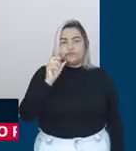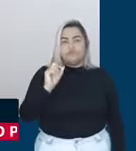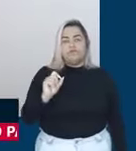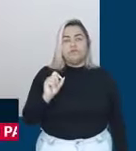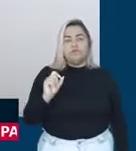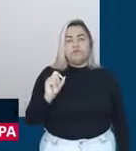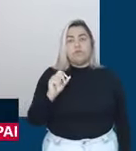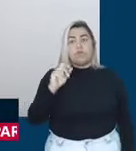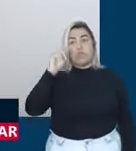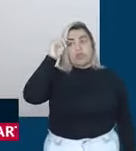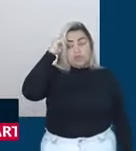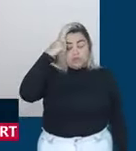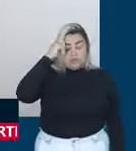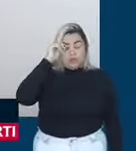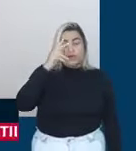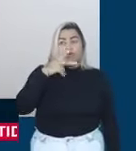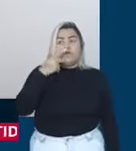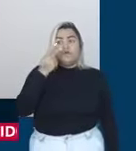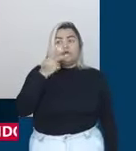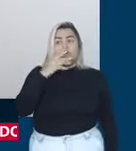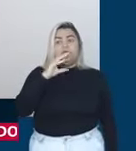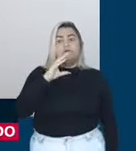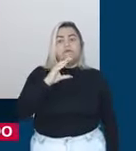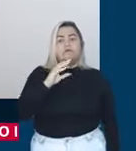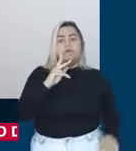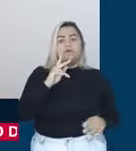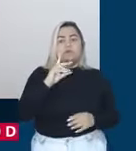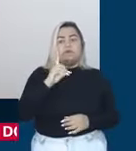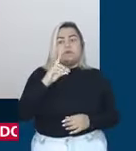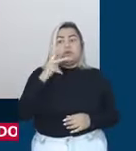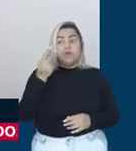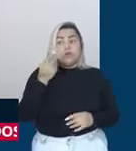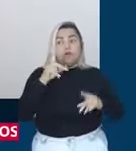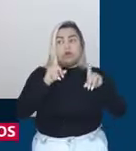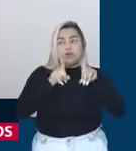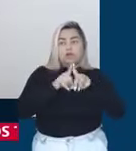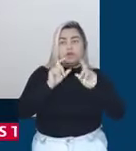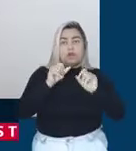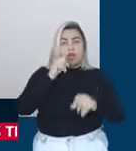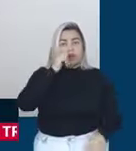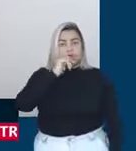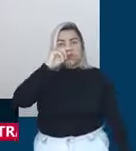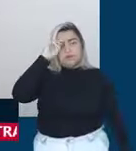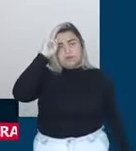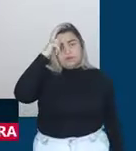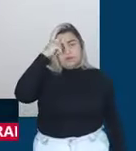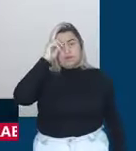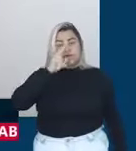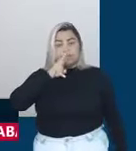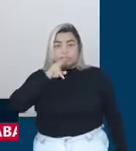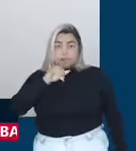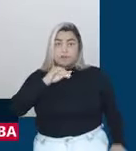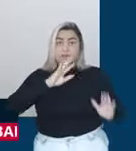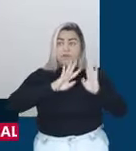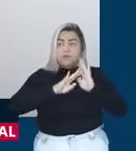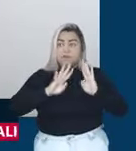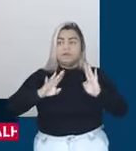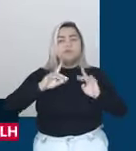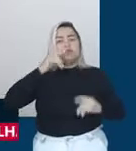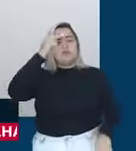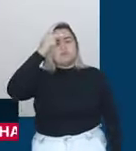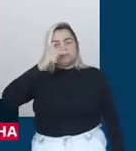questão racial. Mas vou falar depois da CDH, viu? Porque a mulher negra vai ser a mais beneficiada. Porque se ela